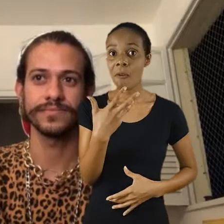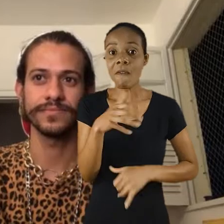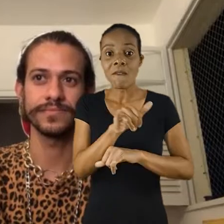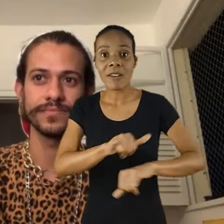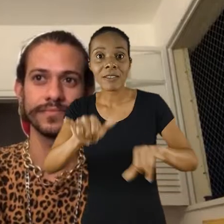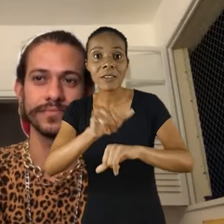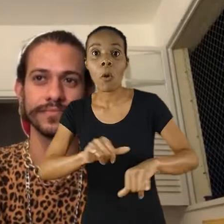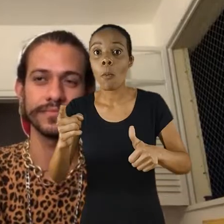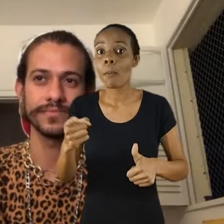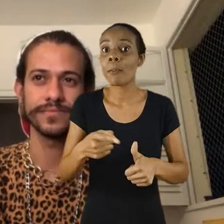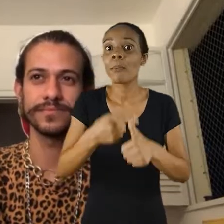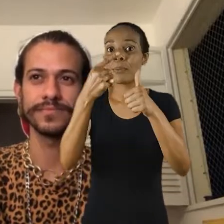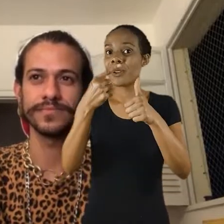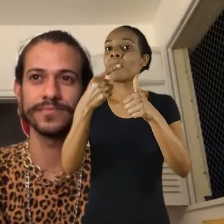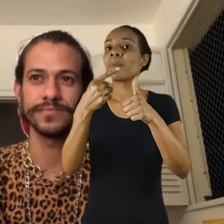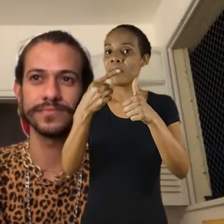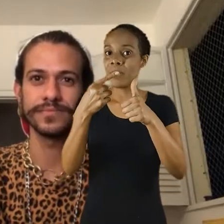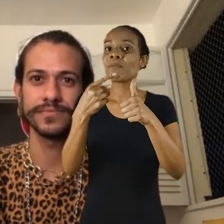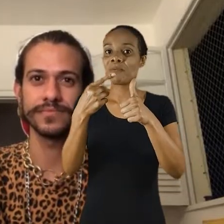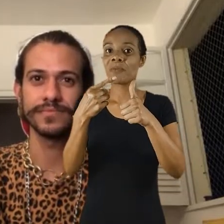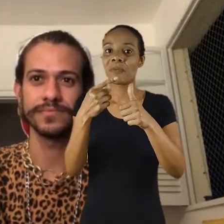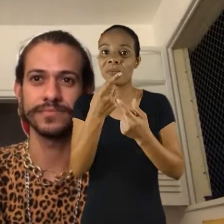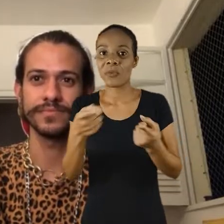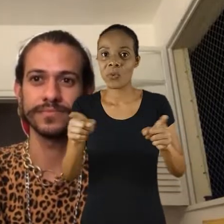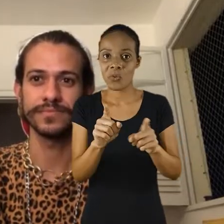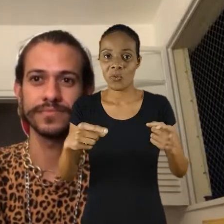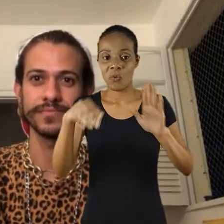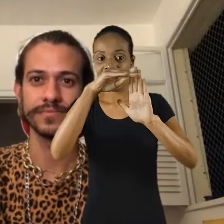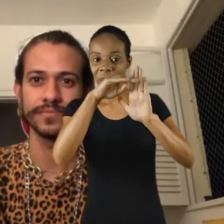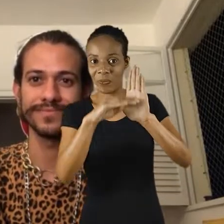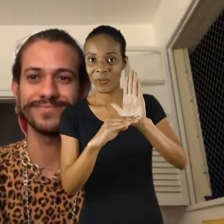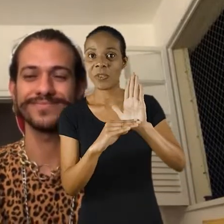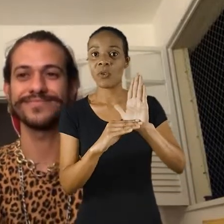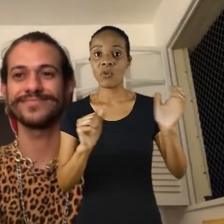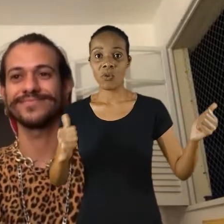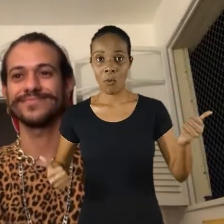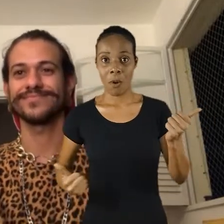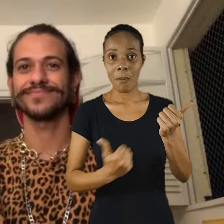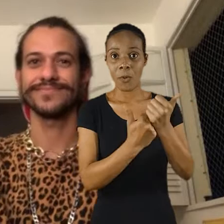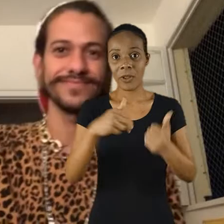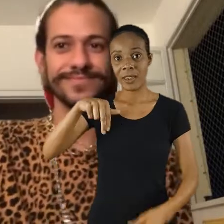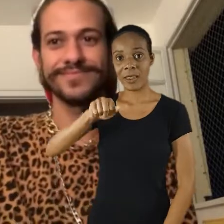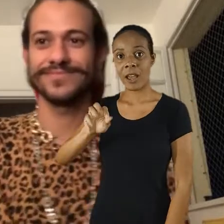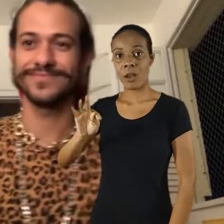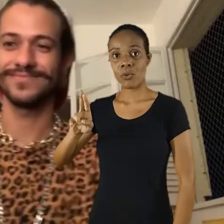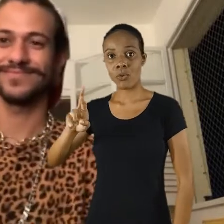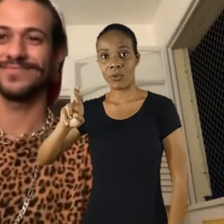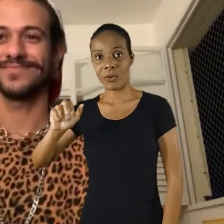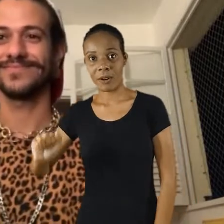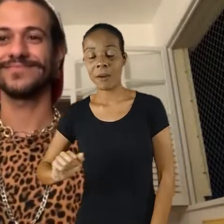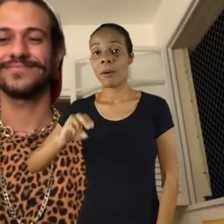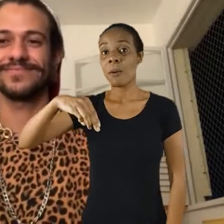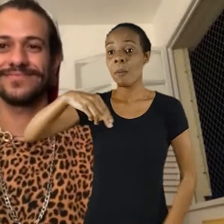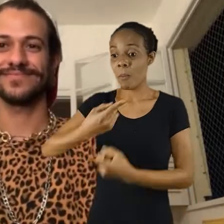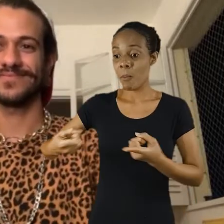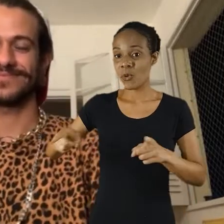estúdio, patrocinado pela Natura Musical. Bem-vinde, Bichart. Obrigada,